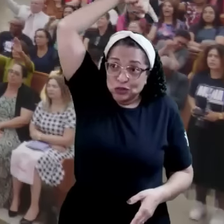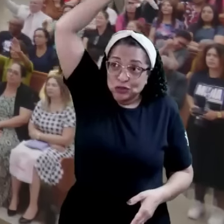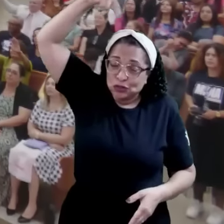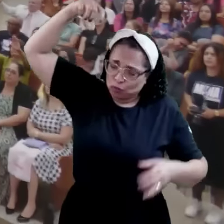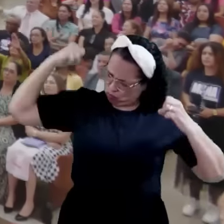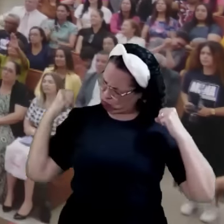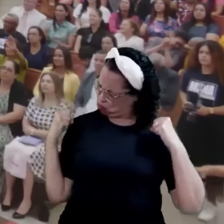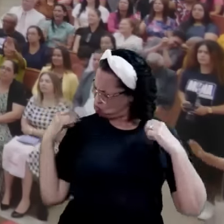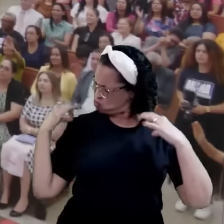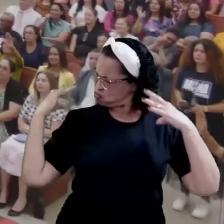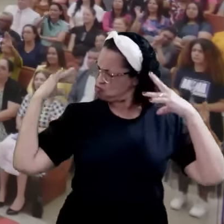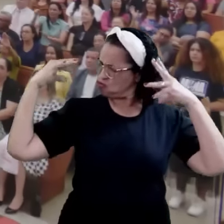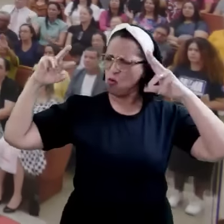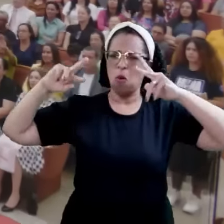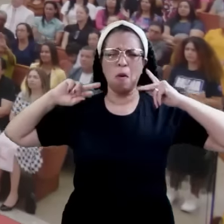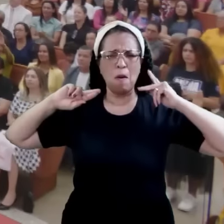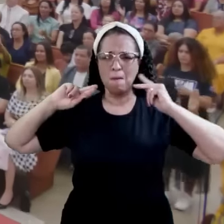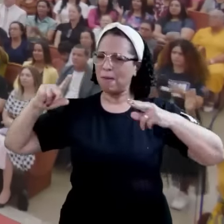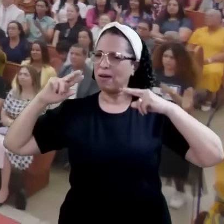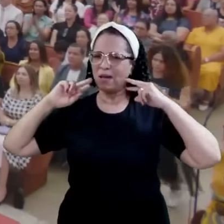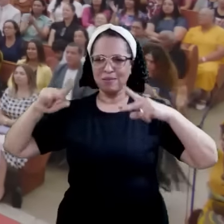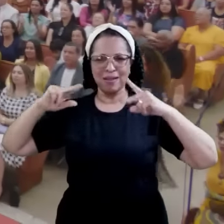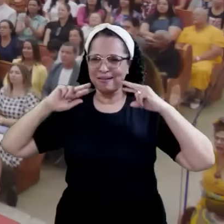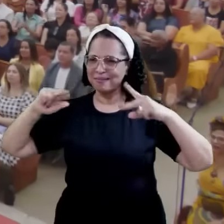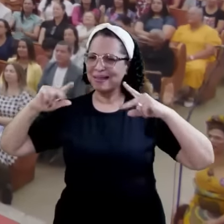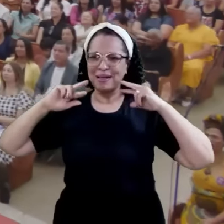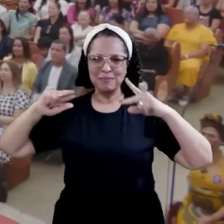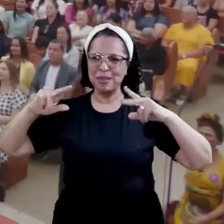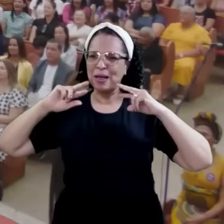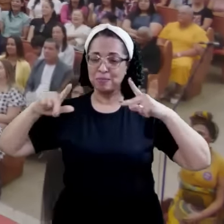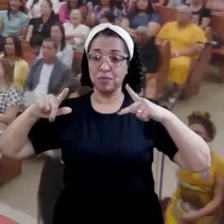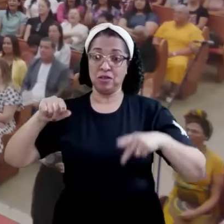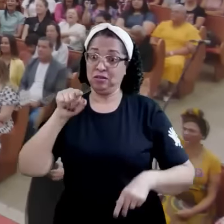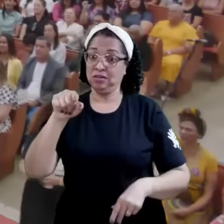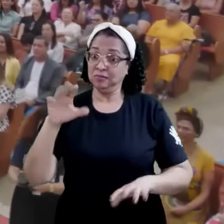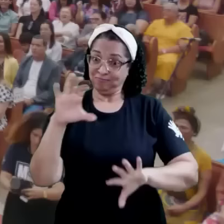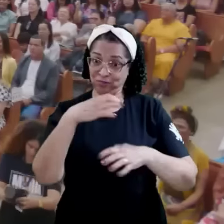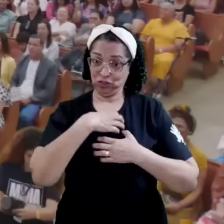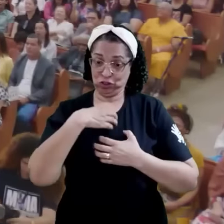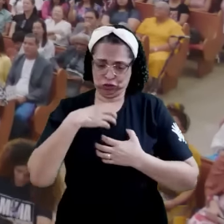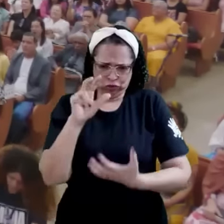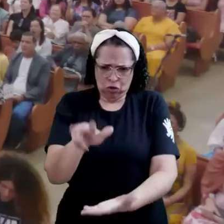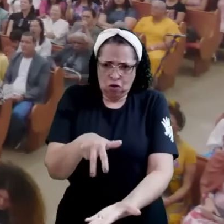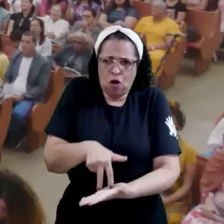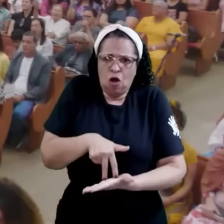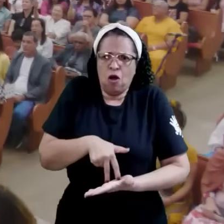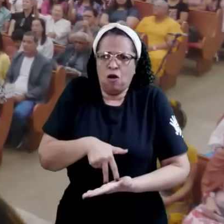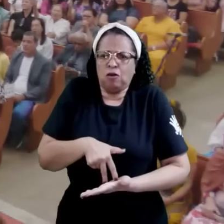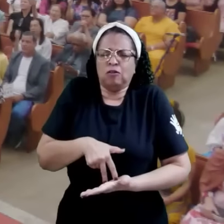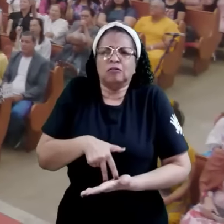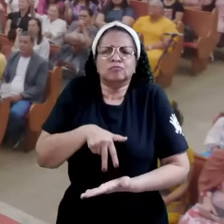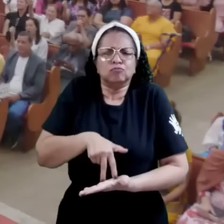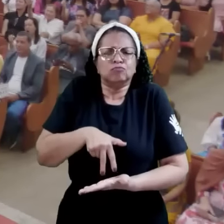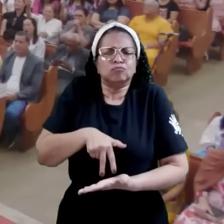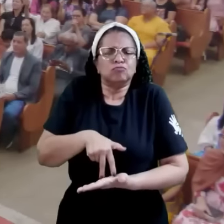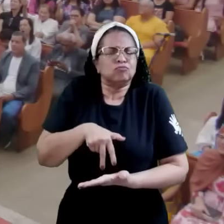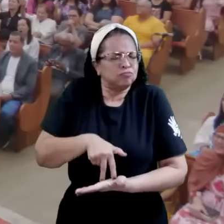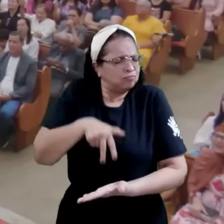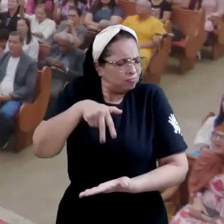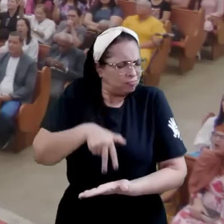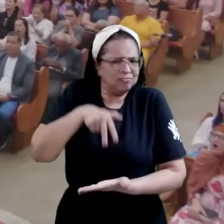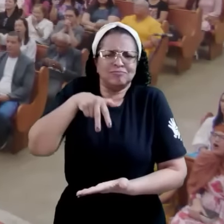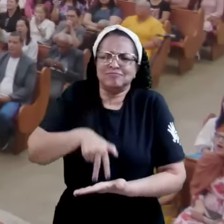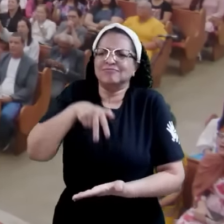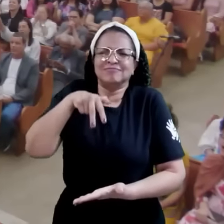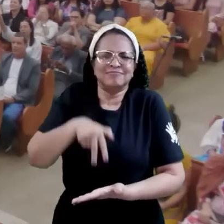fale se ele colocar fogo nos pés para marchar Marx é tu adorando Deus guerreando é tu adorando e Deus batalhando é